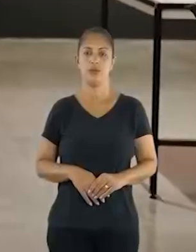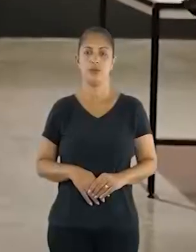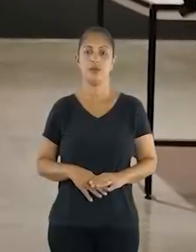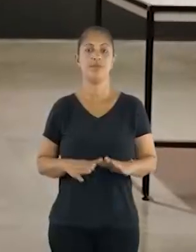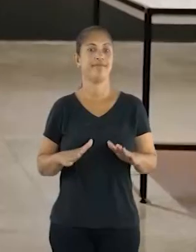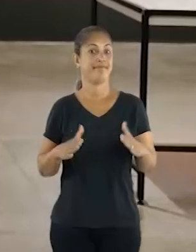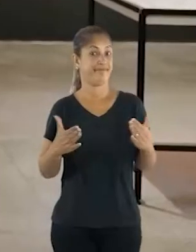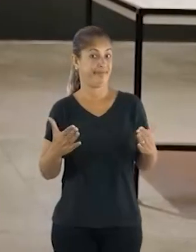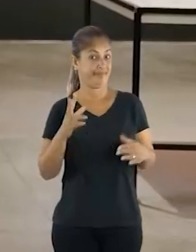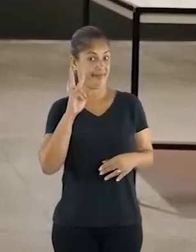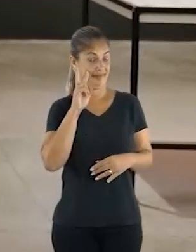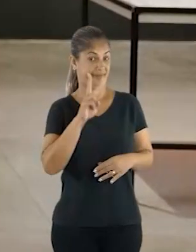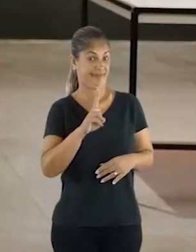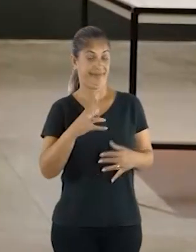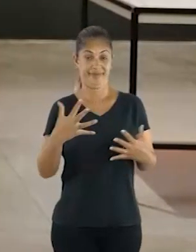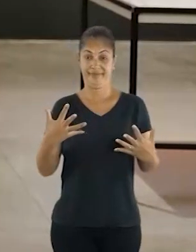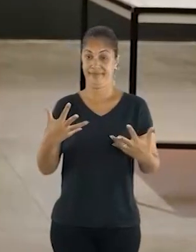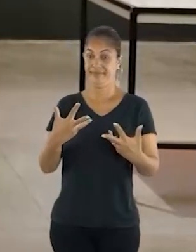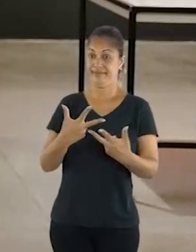Não é incrível, gente?